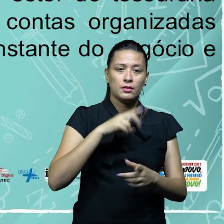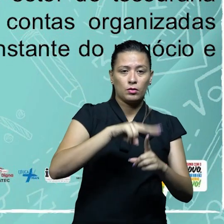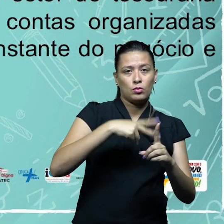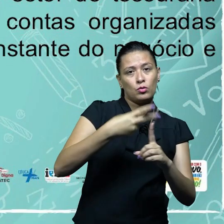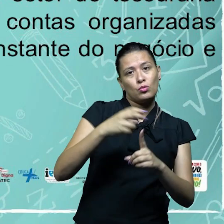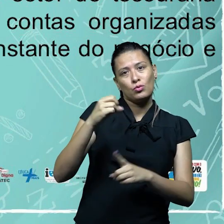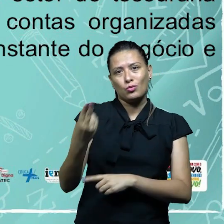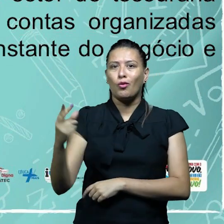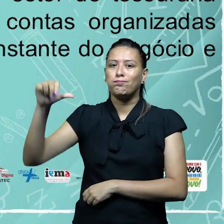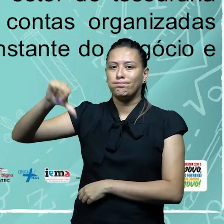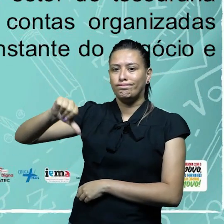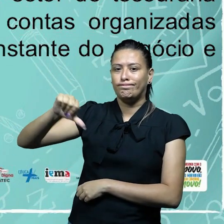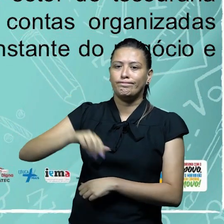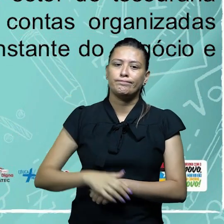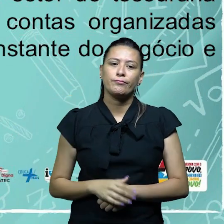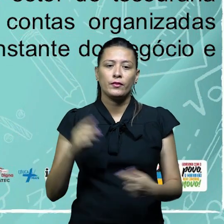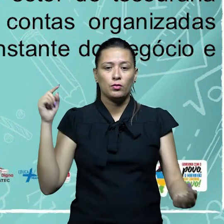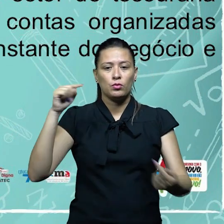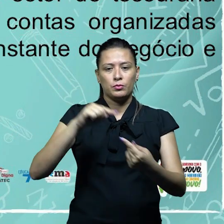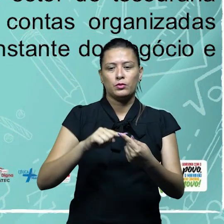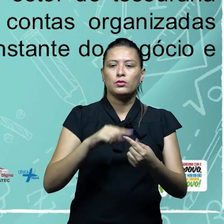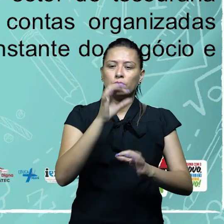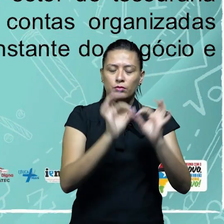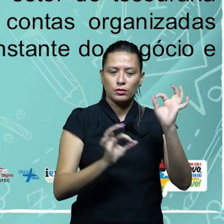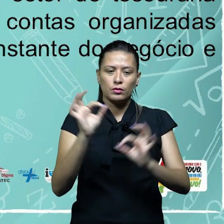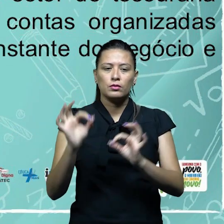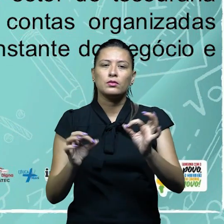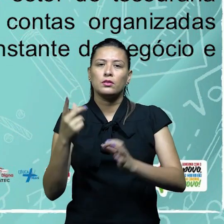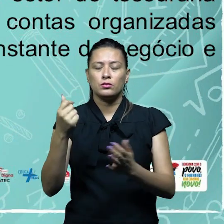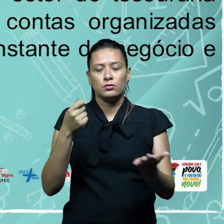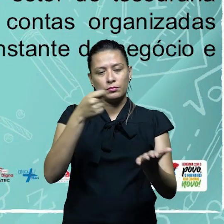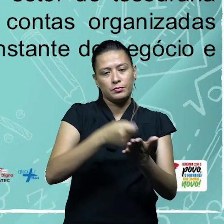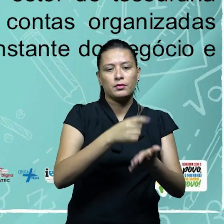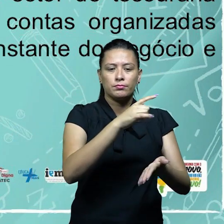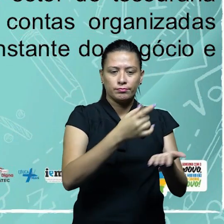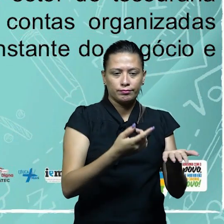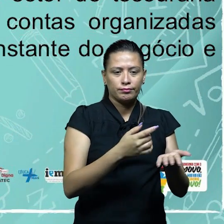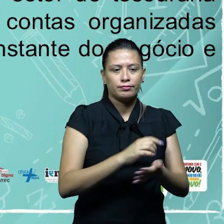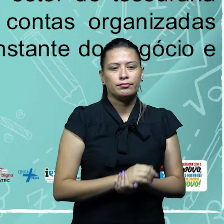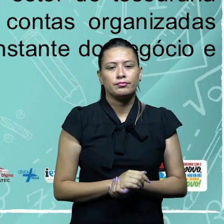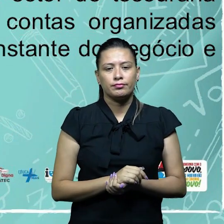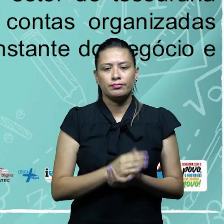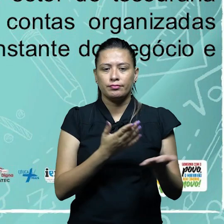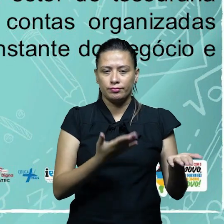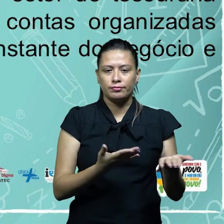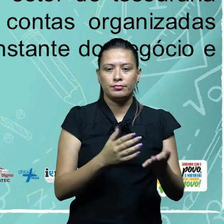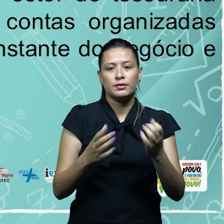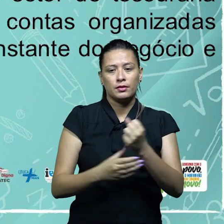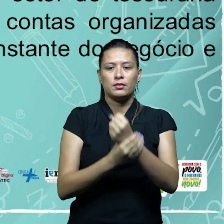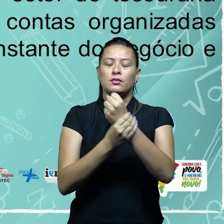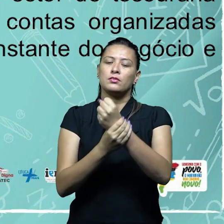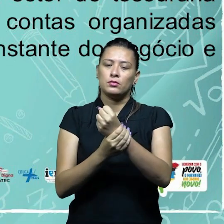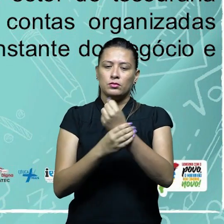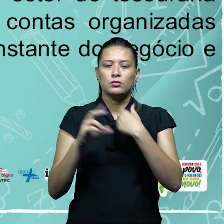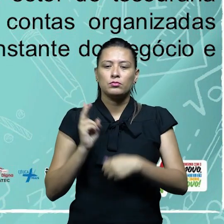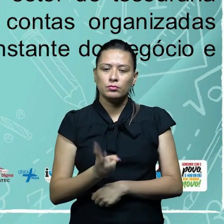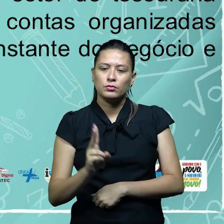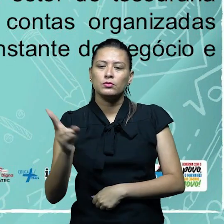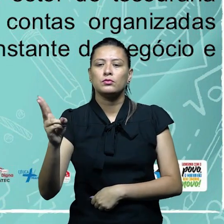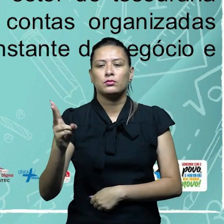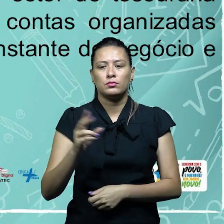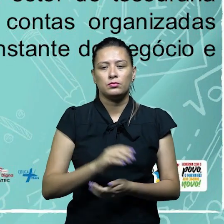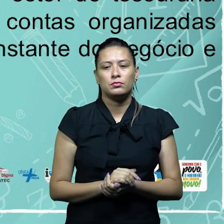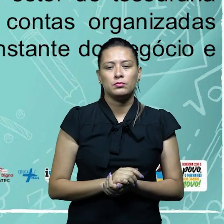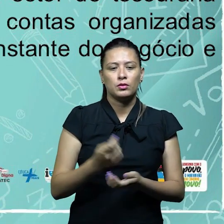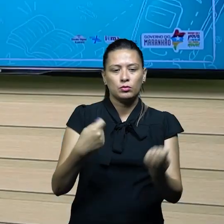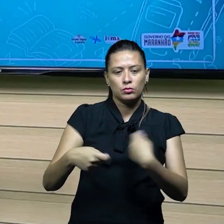as entradas e saídas do meu caixa, um exemplo, tá bem? Garantindo um funcionamento constante do negócio e evitando prejuízos a